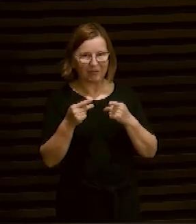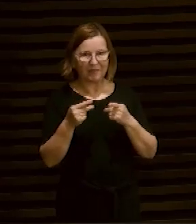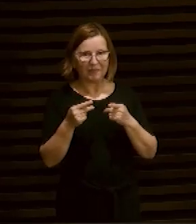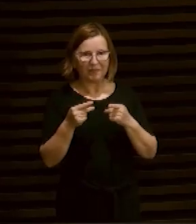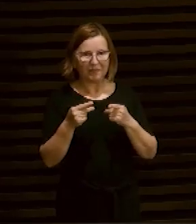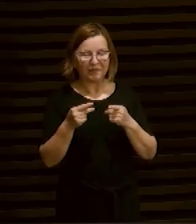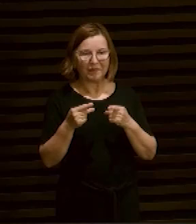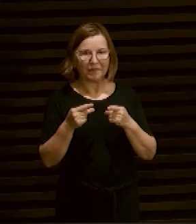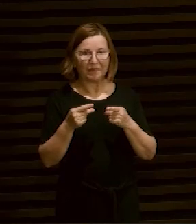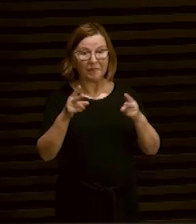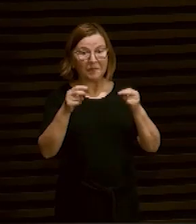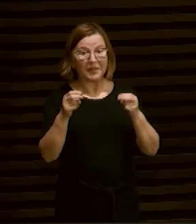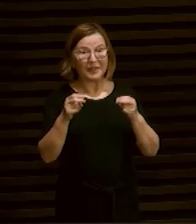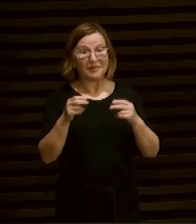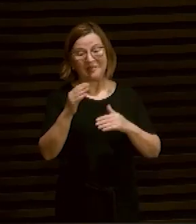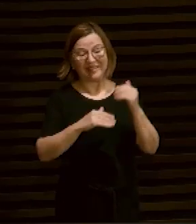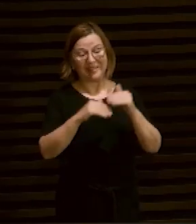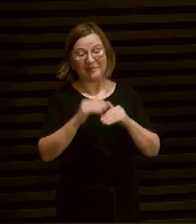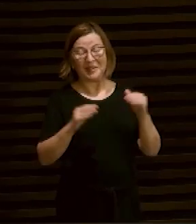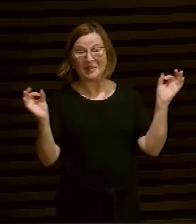Jesus realizou,